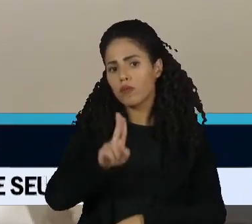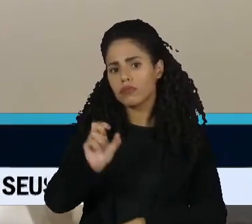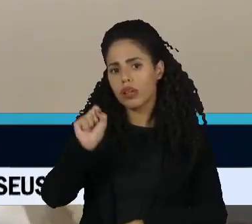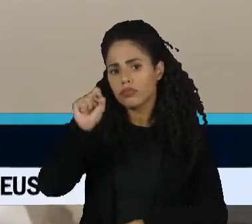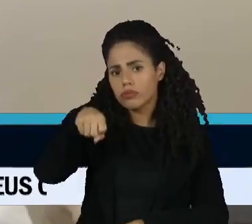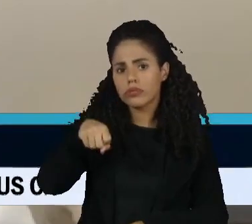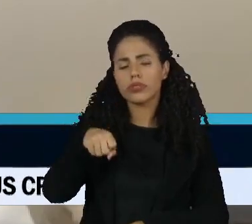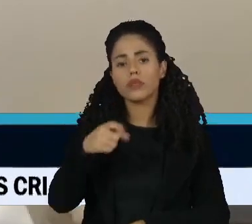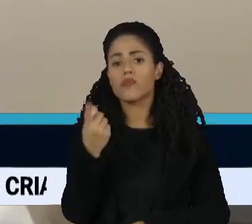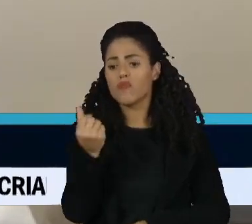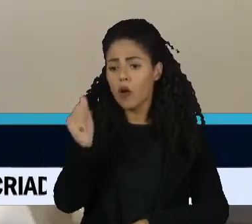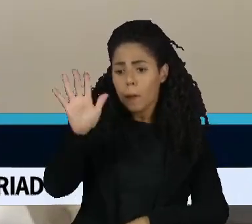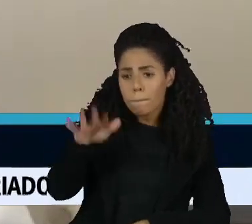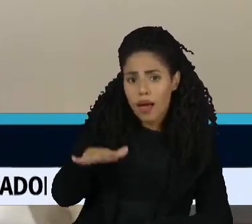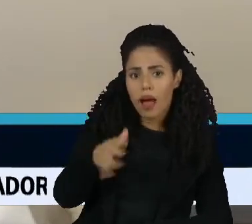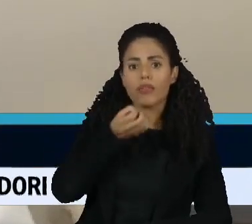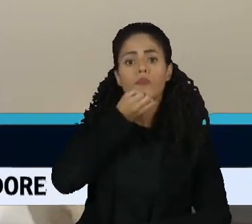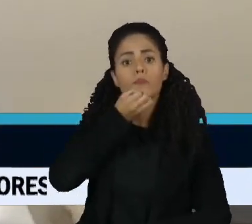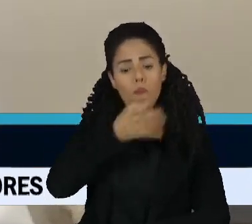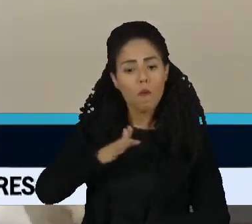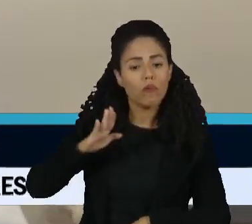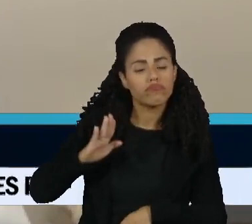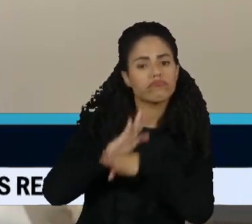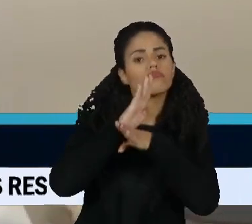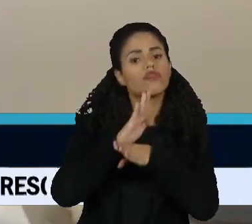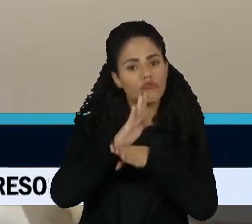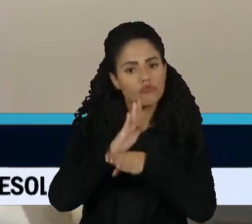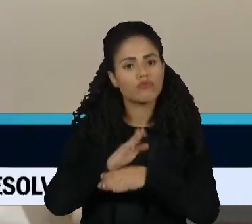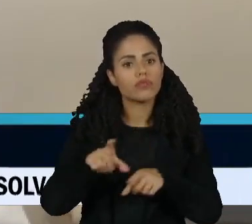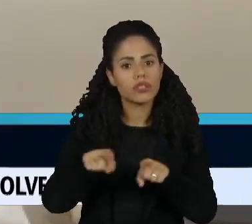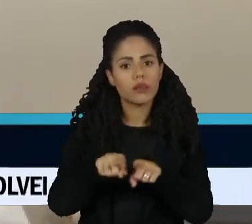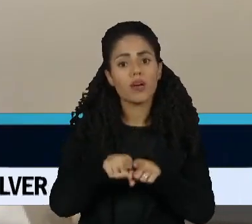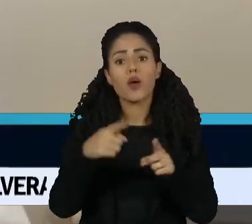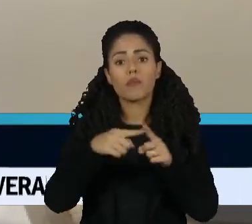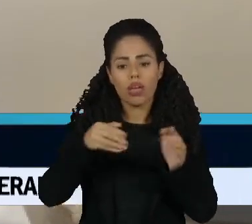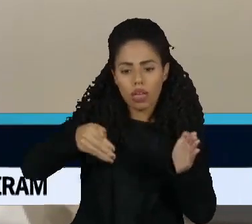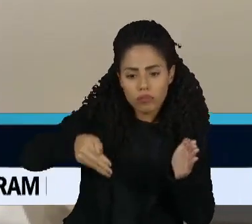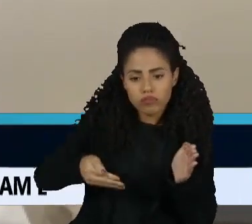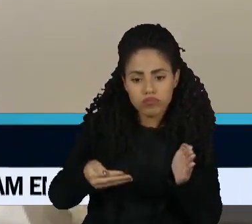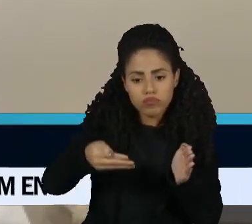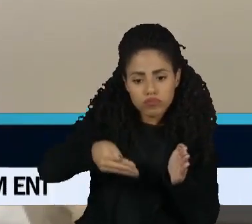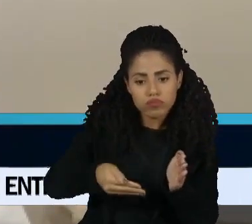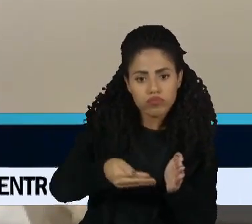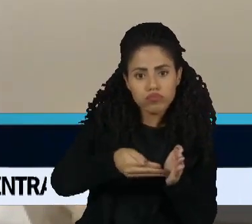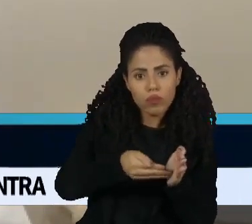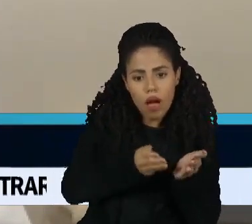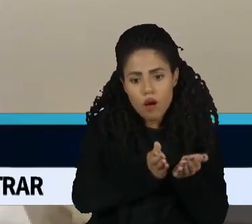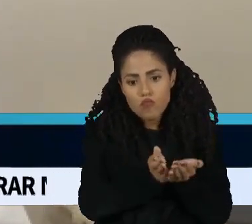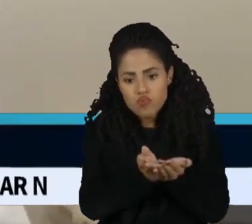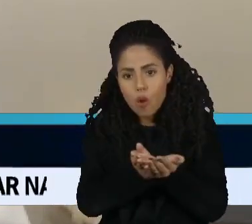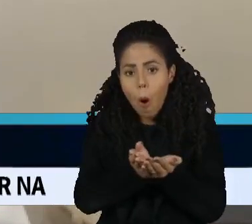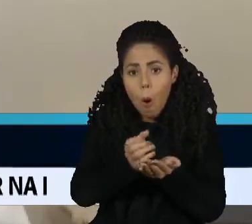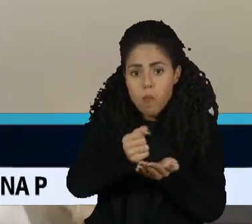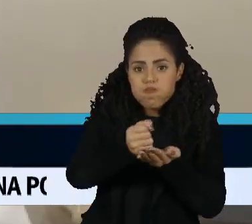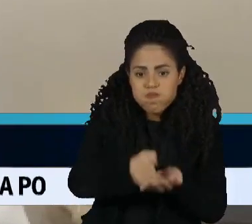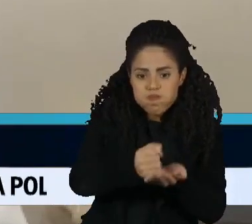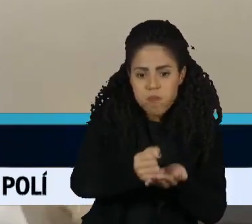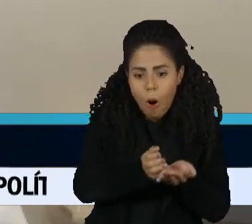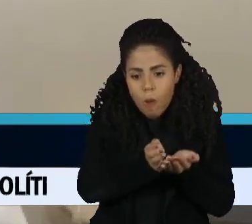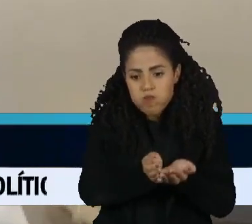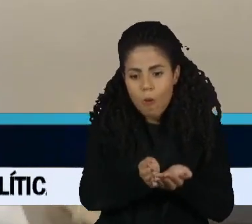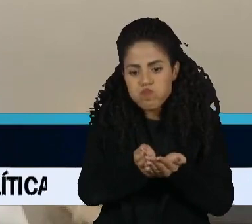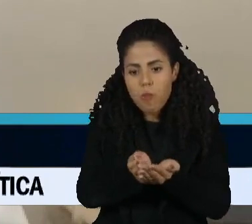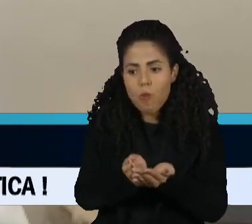manufaturados que é crescente a movimentação de container no país tende a crescer deve